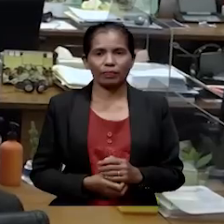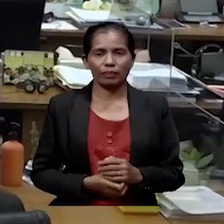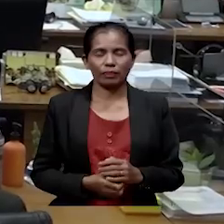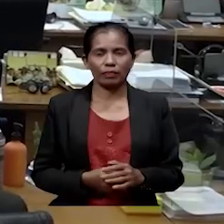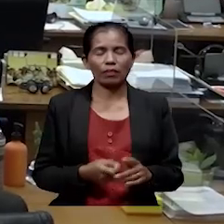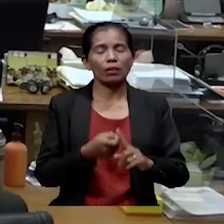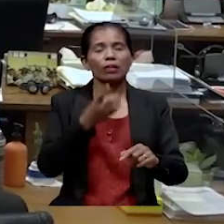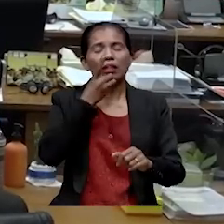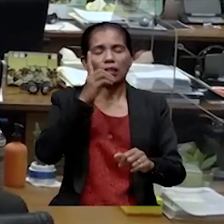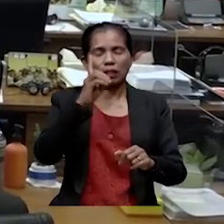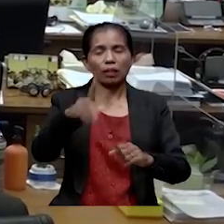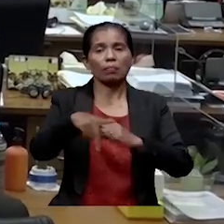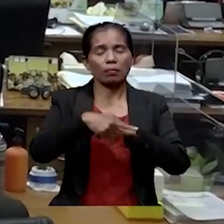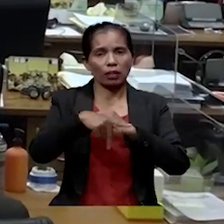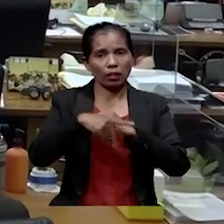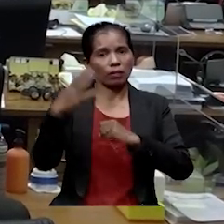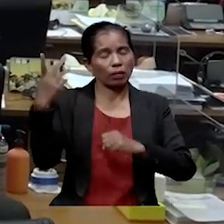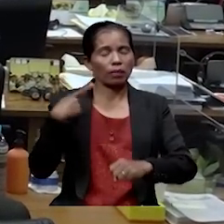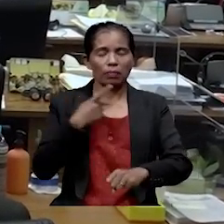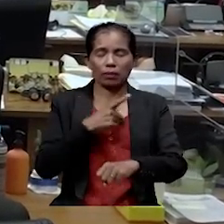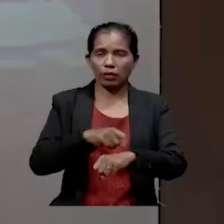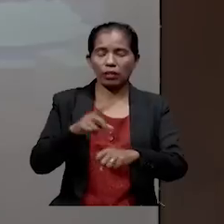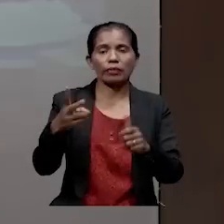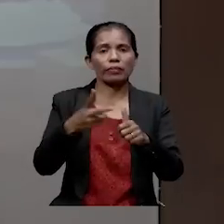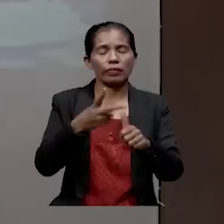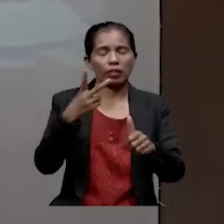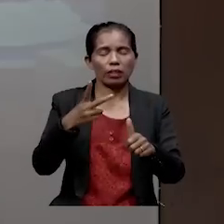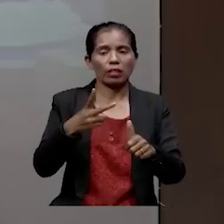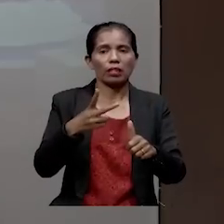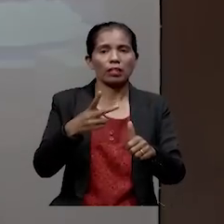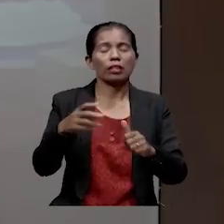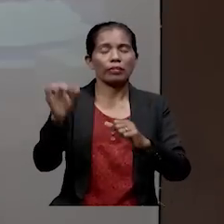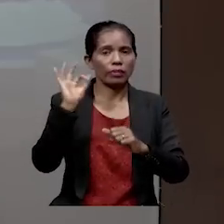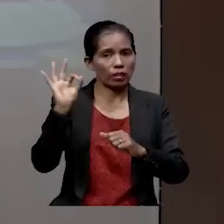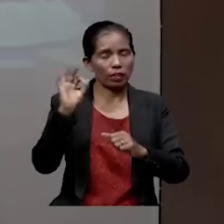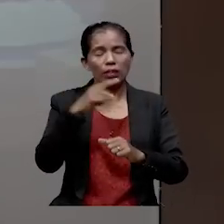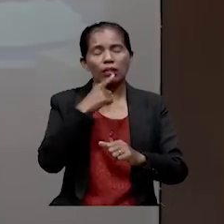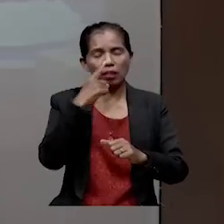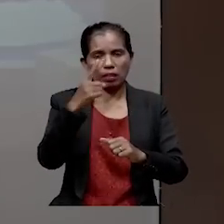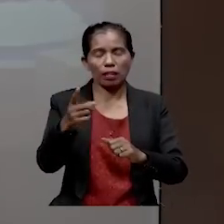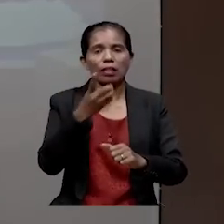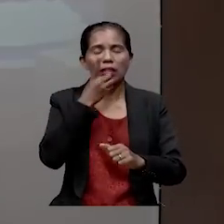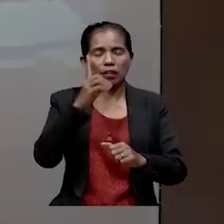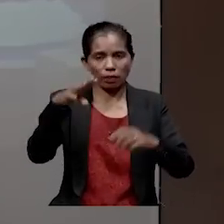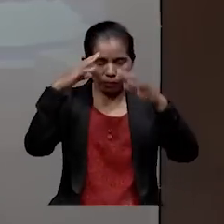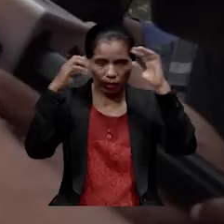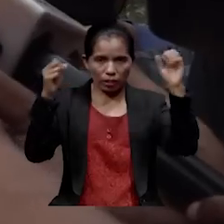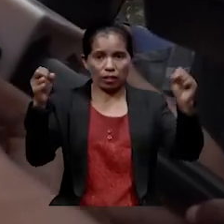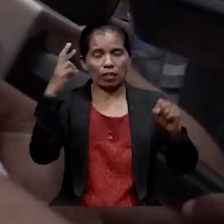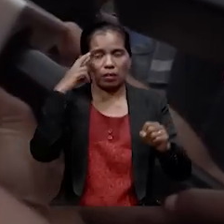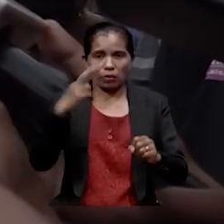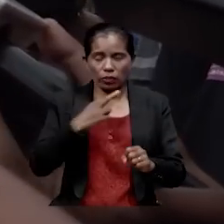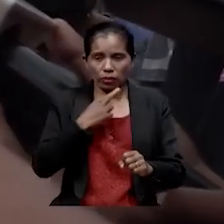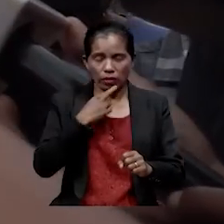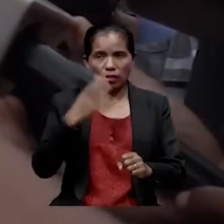Dehusi declaração bancada e plenária semana, né? Vice-chefe bancada Fretilin, Antonino Bianco, questiona a declaração do Presidente da República, José Ramos Horta,